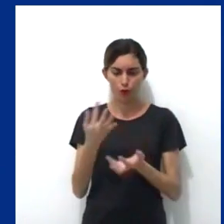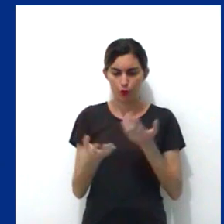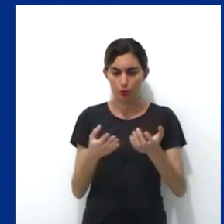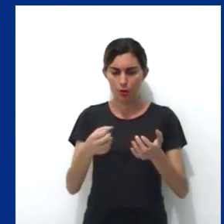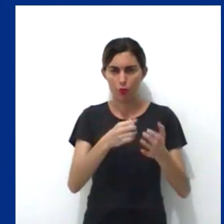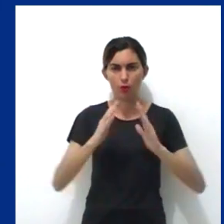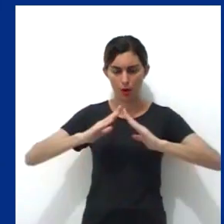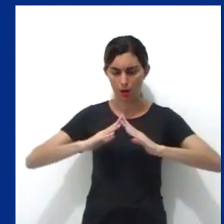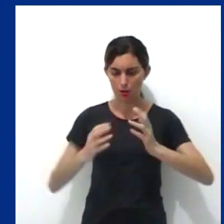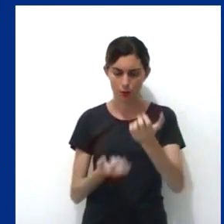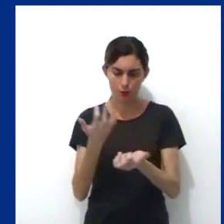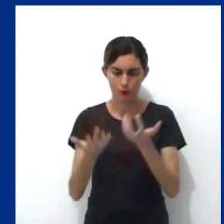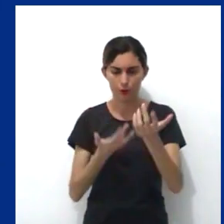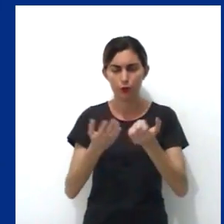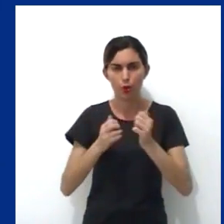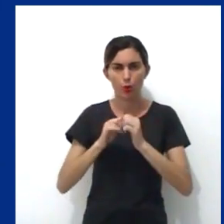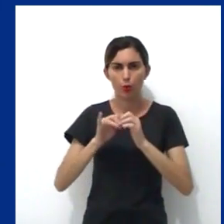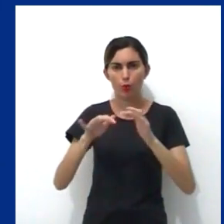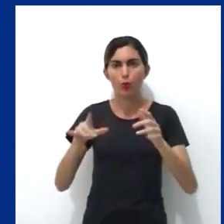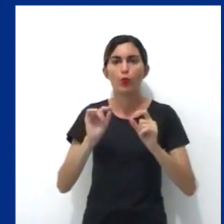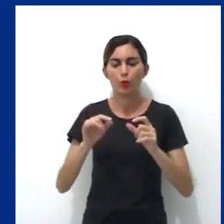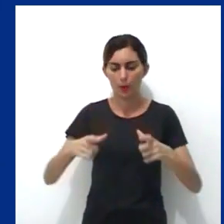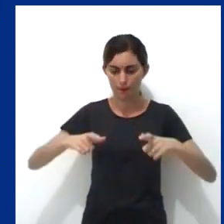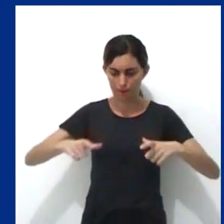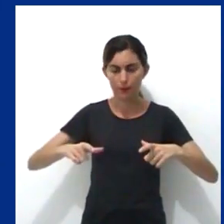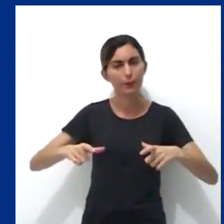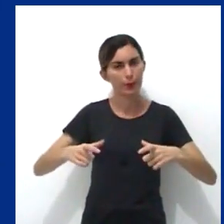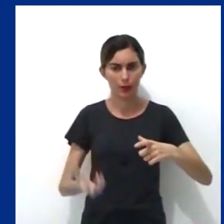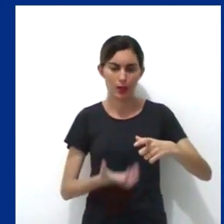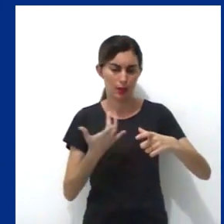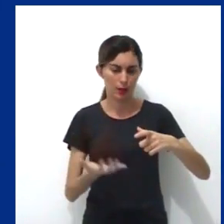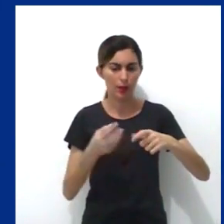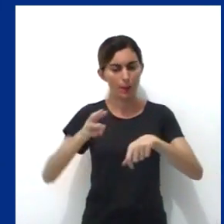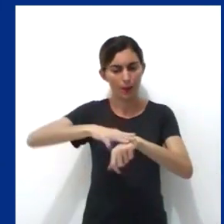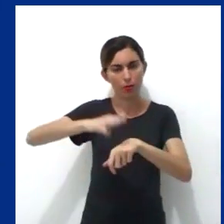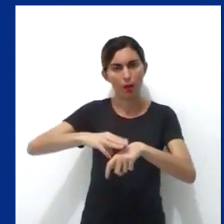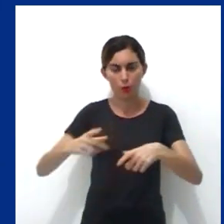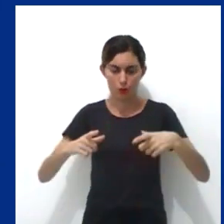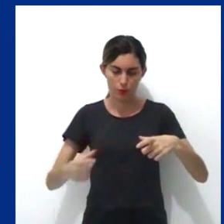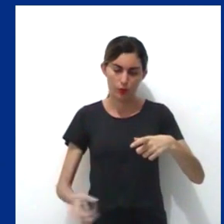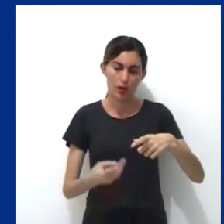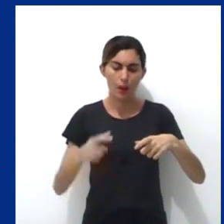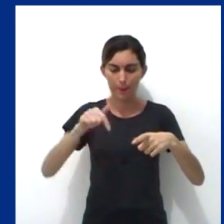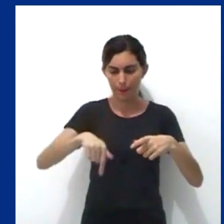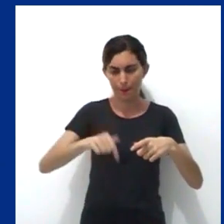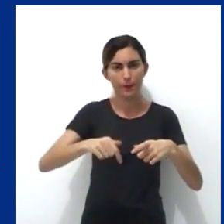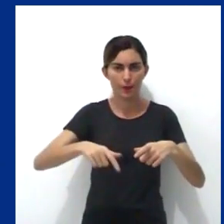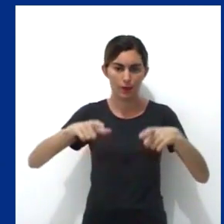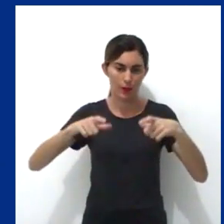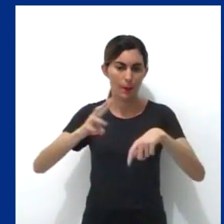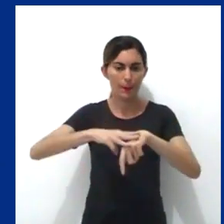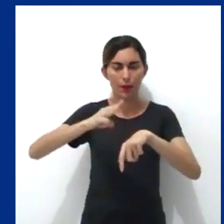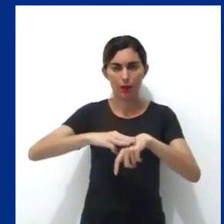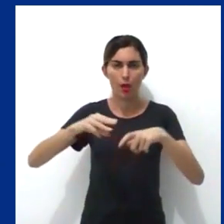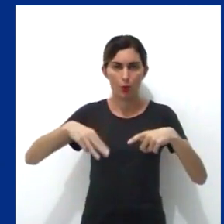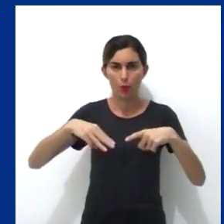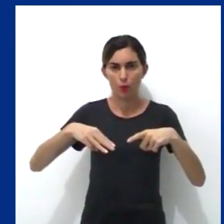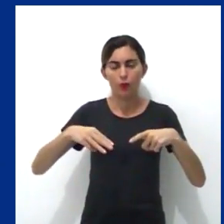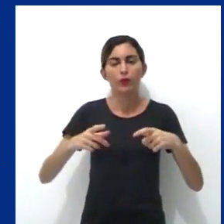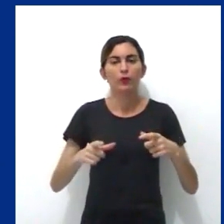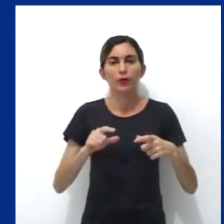separados. Então, vamos agora fazer um grande resumo. Nessa imagem aí, a gente consegue observar as três formas de propagação de